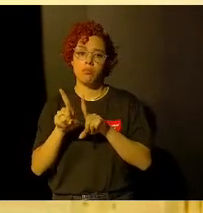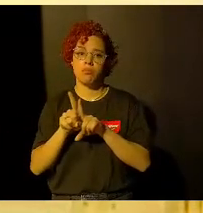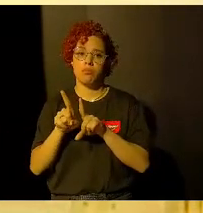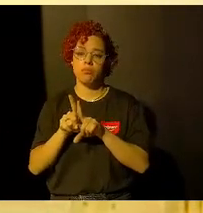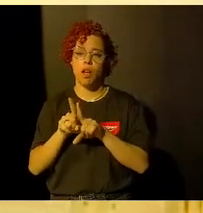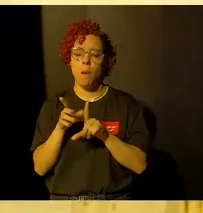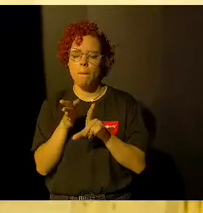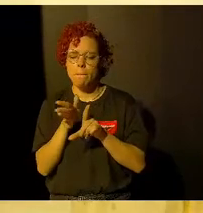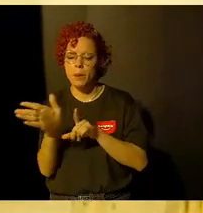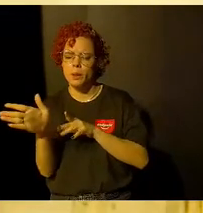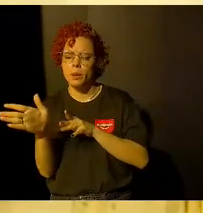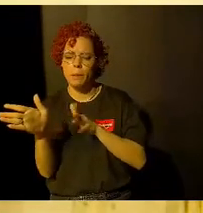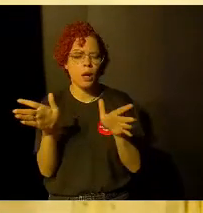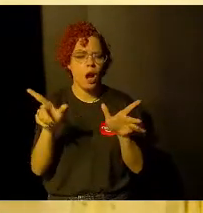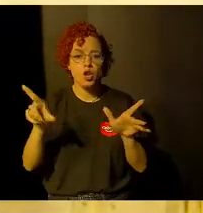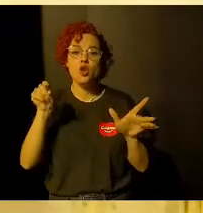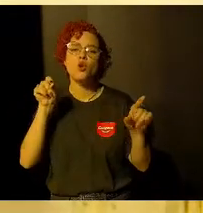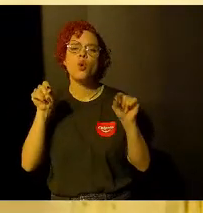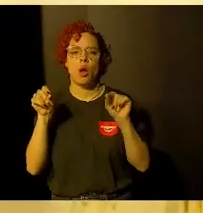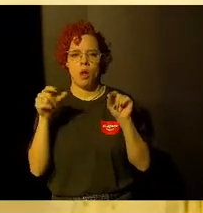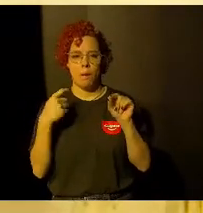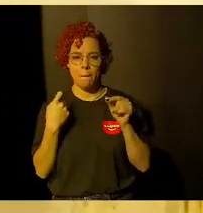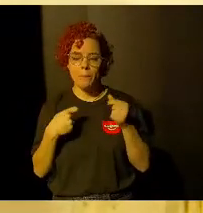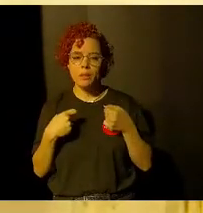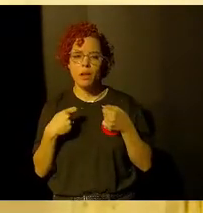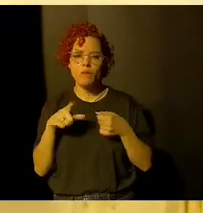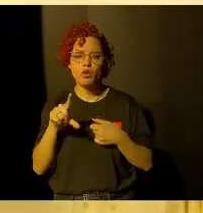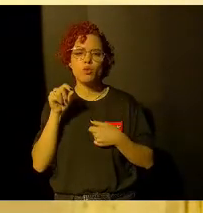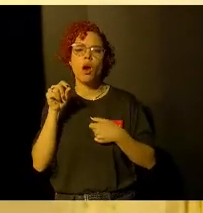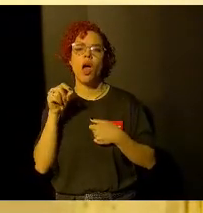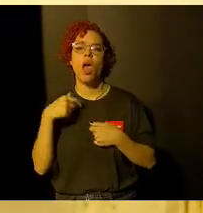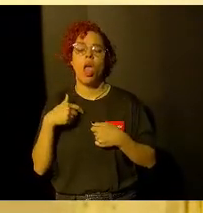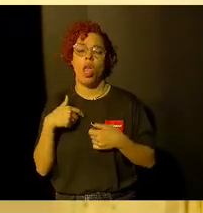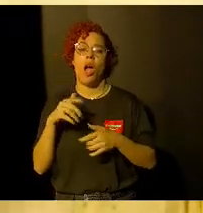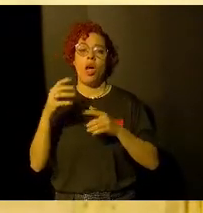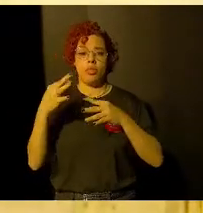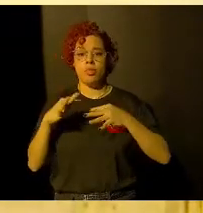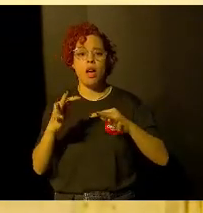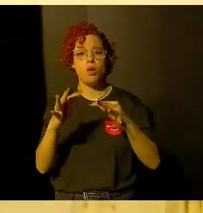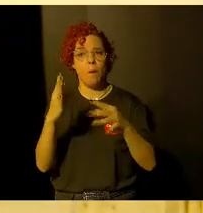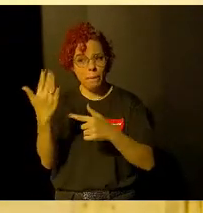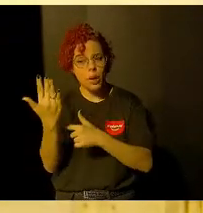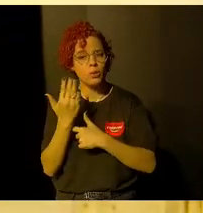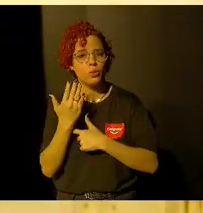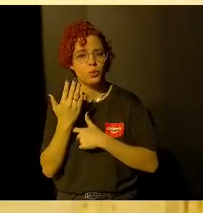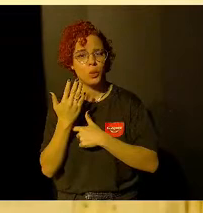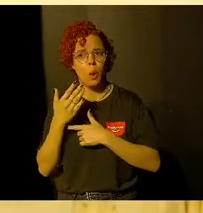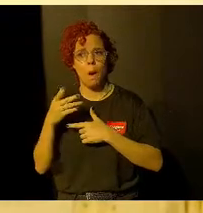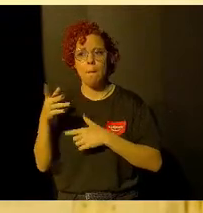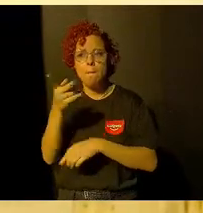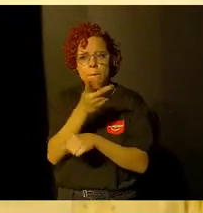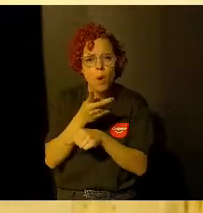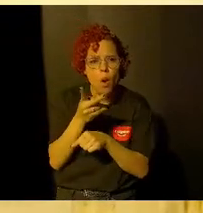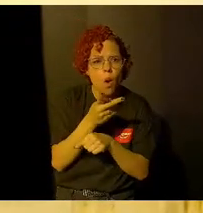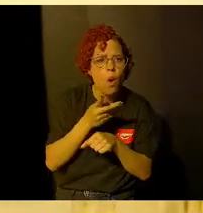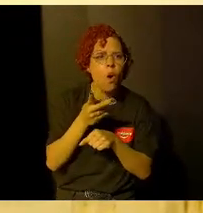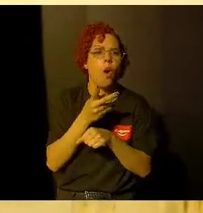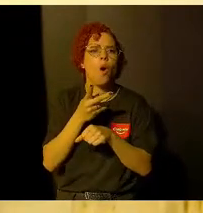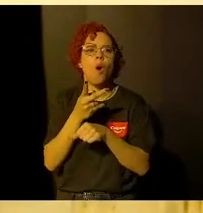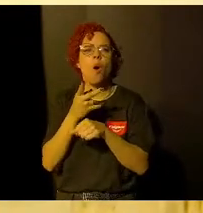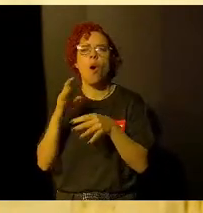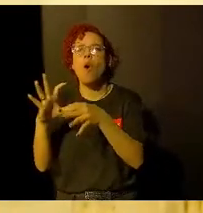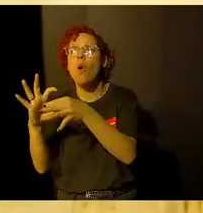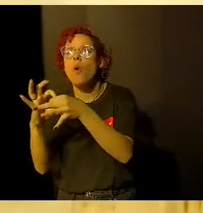e a tecnologia ajudou também a fazer esse caminho a procurar aí a conectar-me com outras